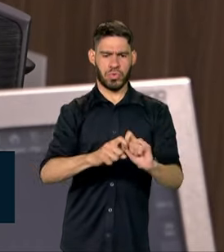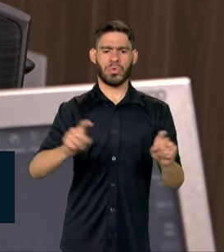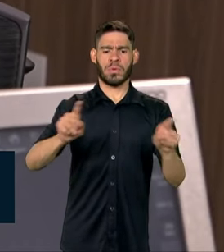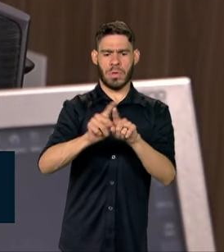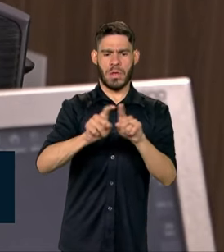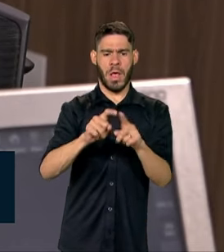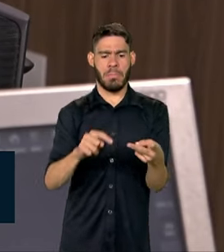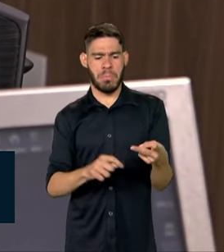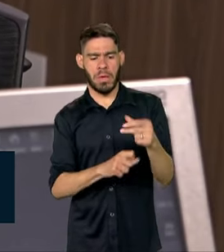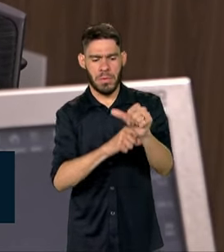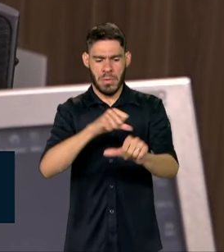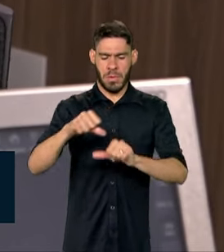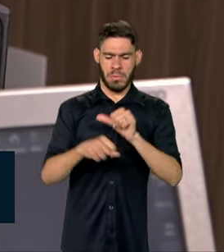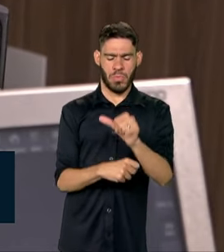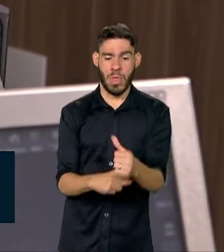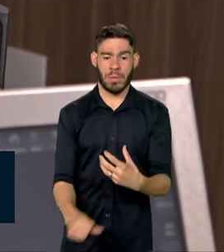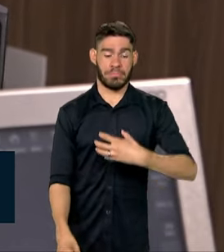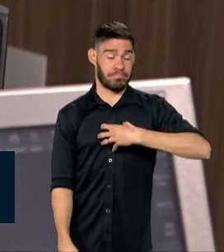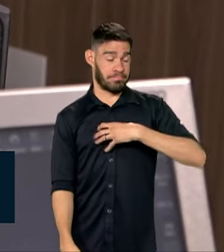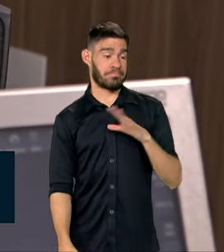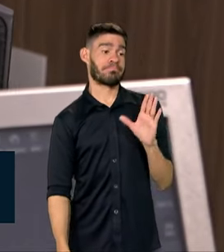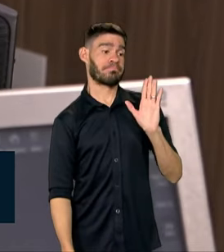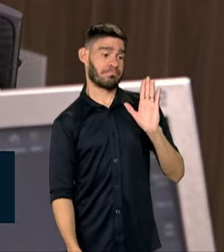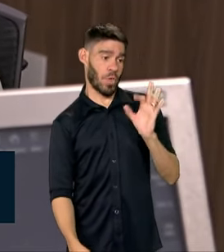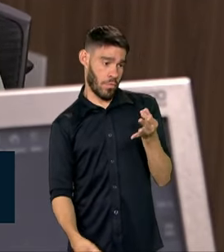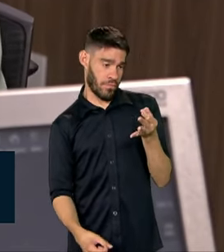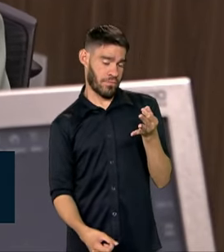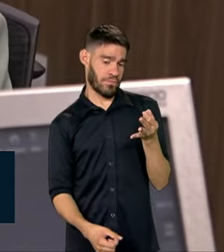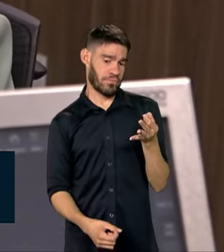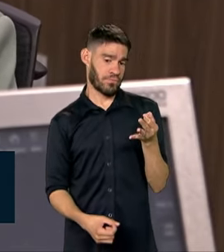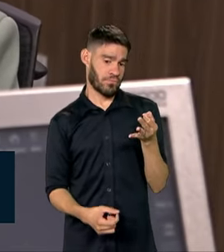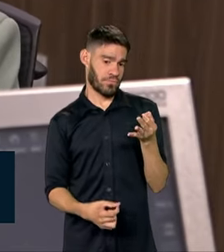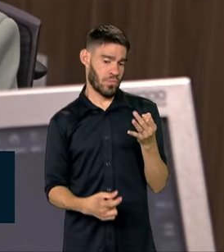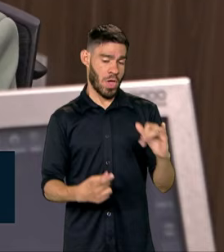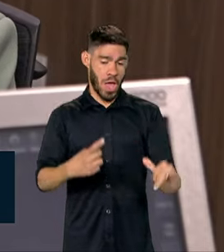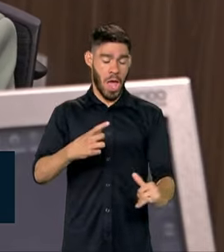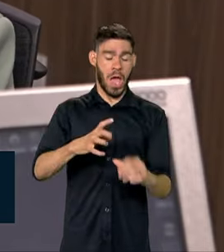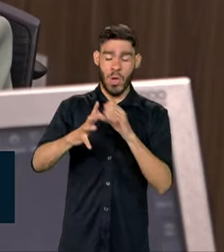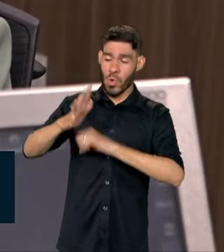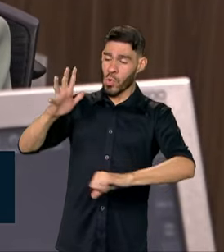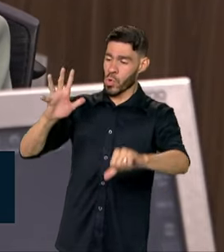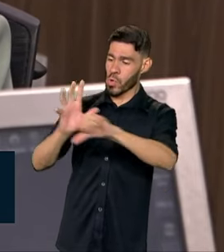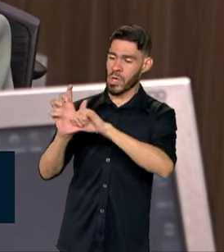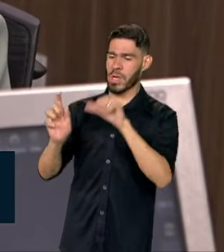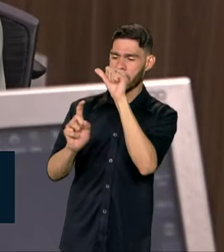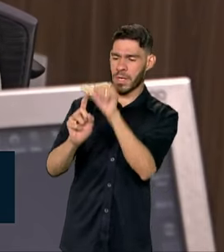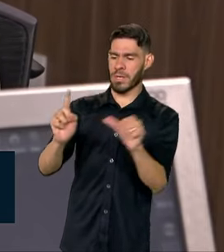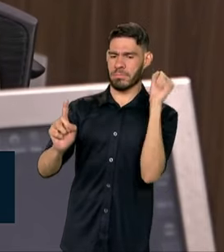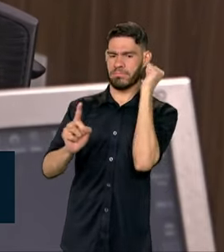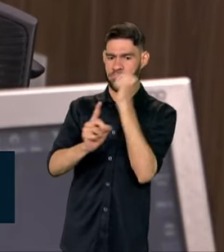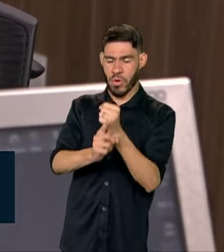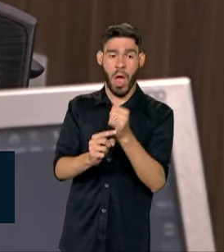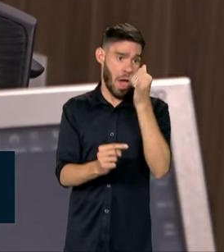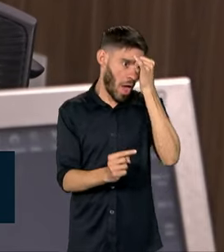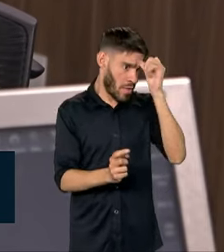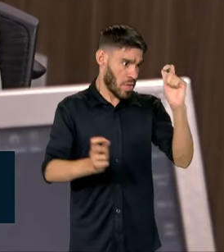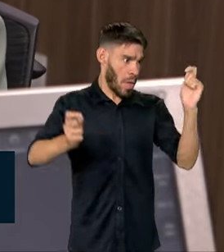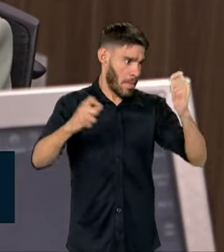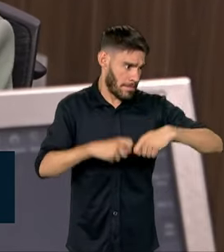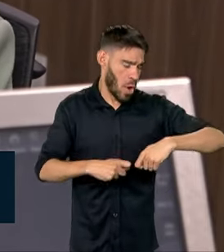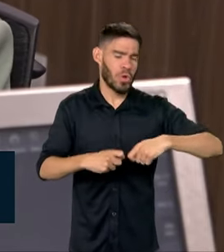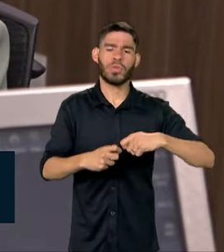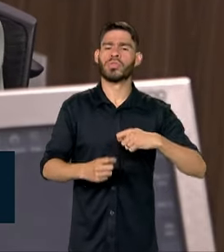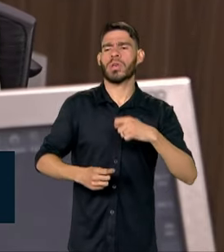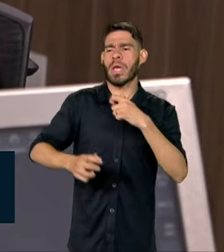esses números? Na verdade, Luciano, o crime de feminicídio, ele é um crime evitável. Diferente